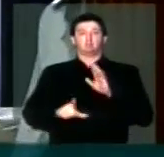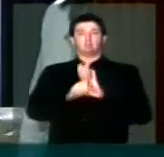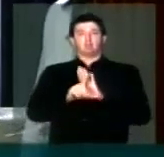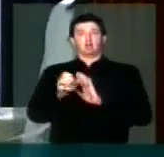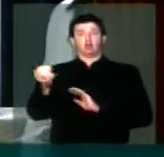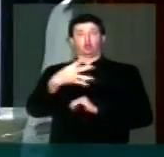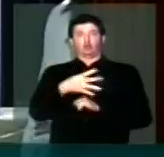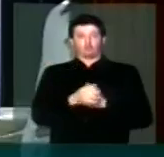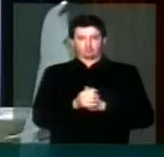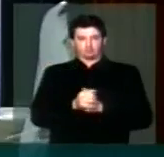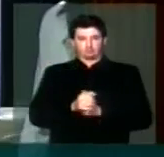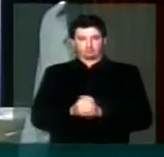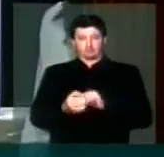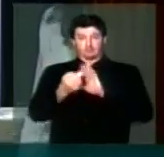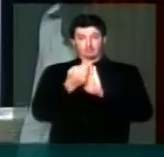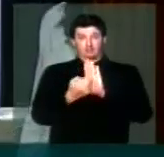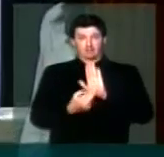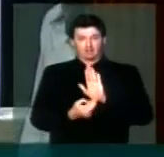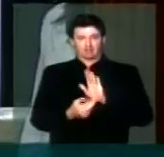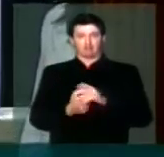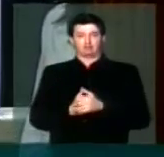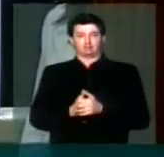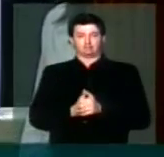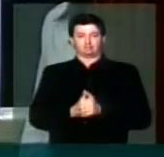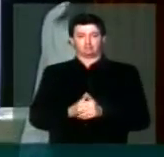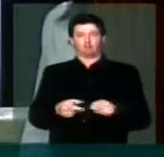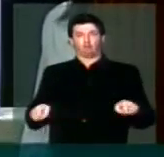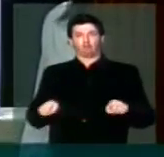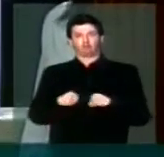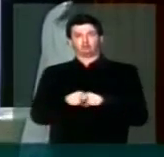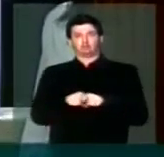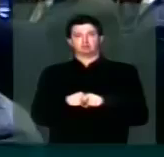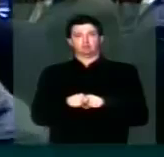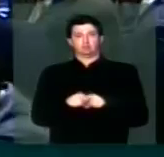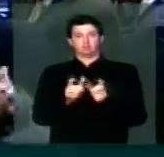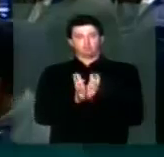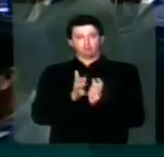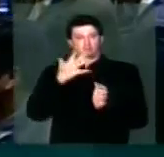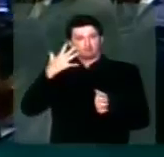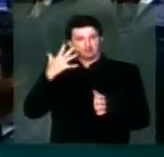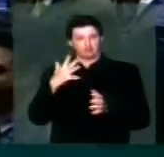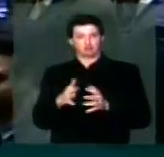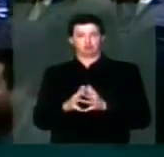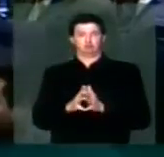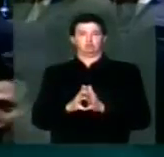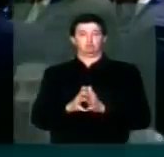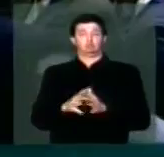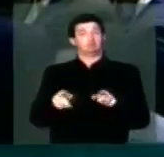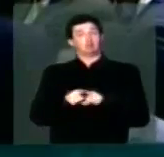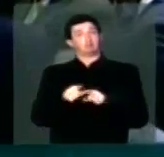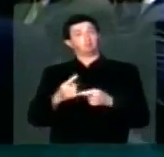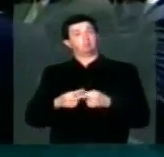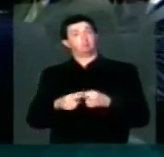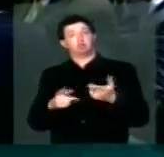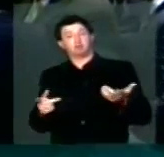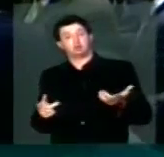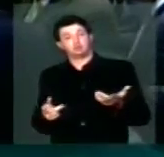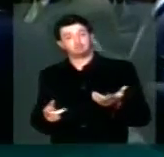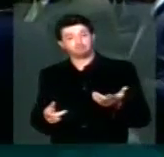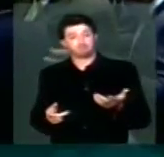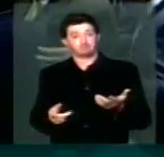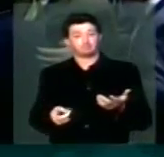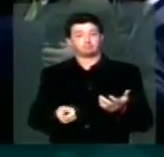lei para disciplinar a fusão partidária, até porque nós